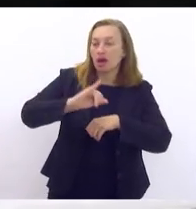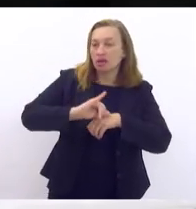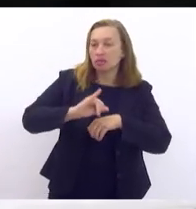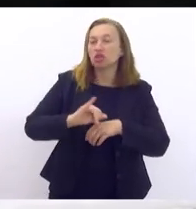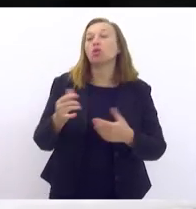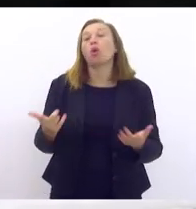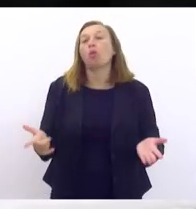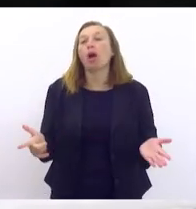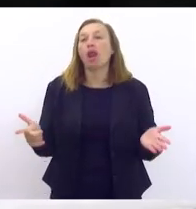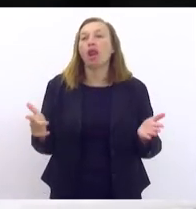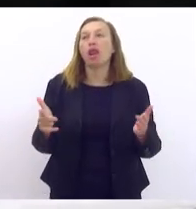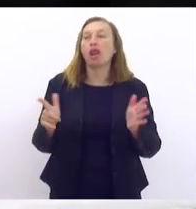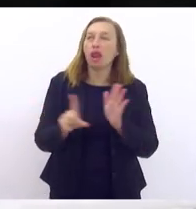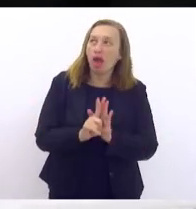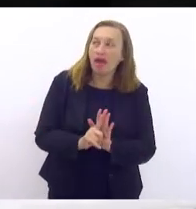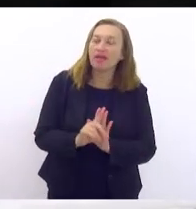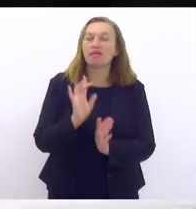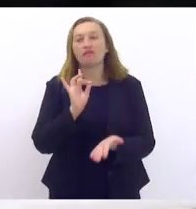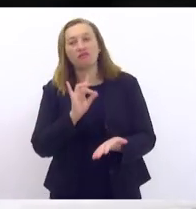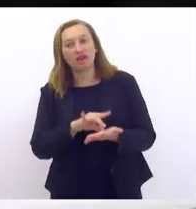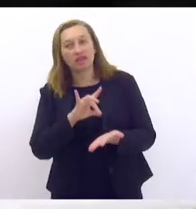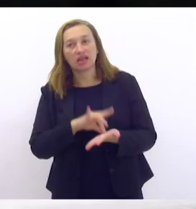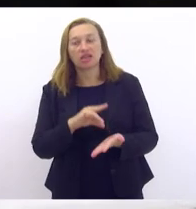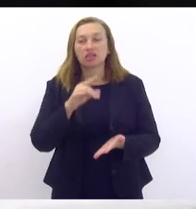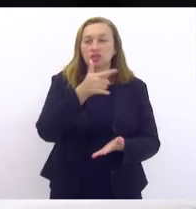na verdade de 2003